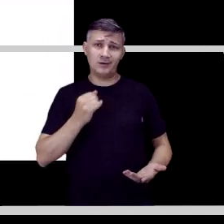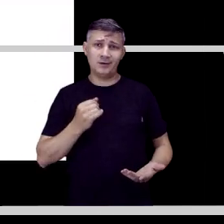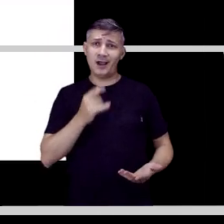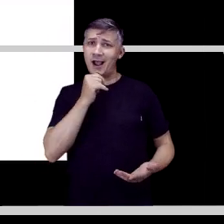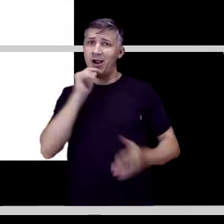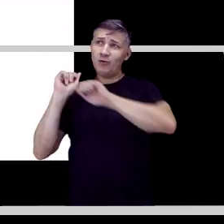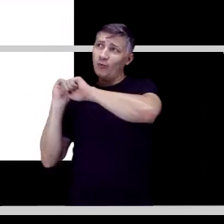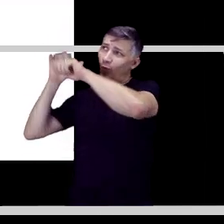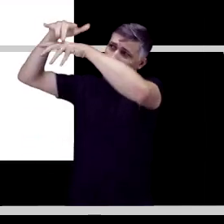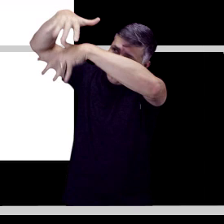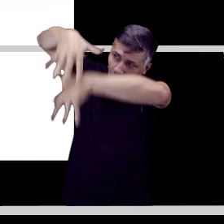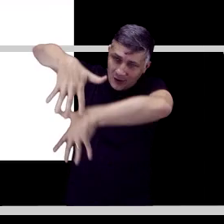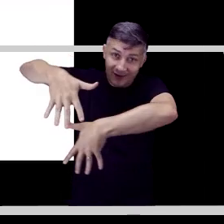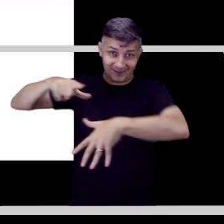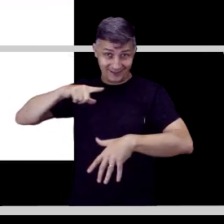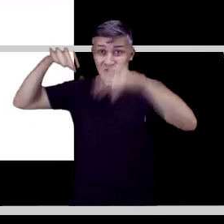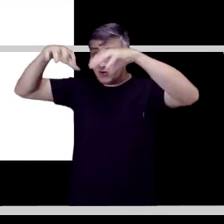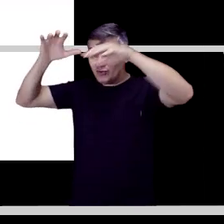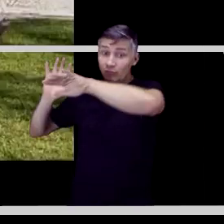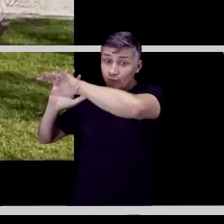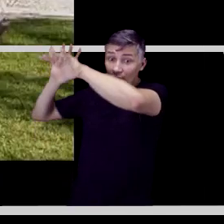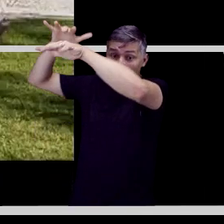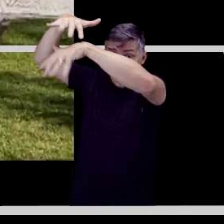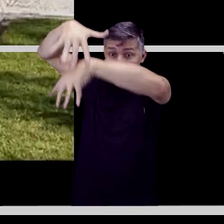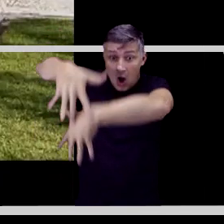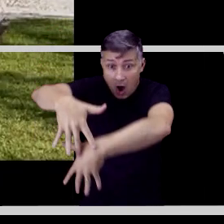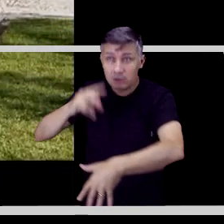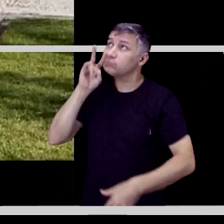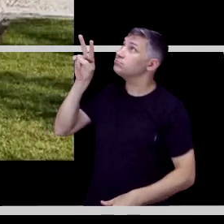aparente, então, quando chove, você vê a água descendo, ela faz um barulho.